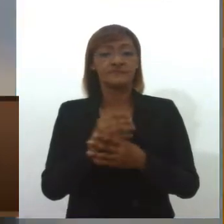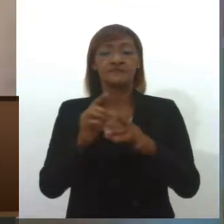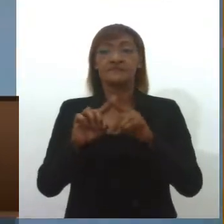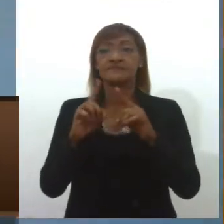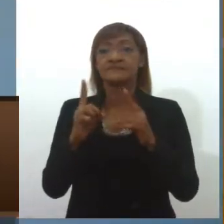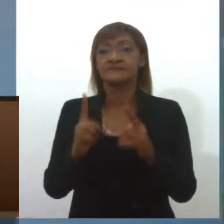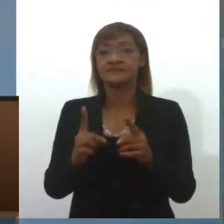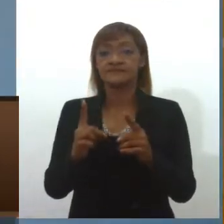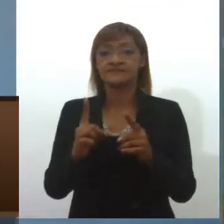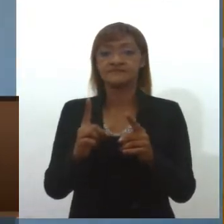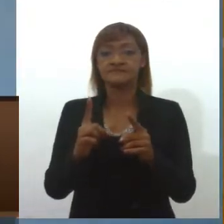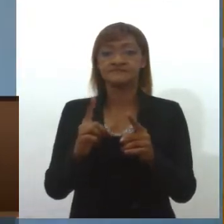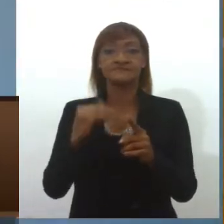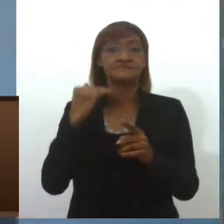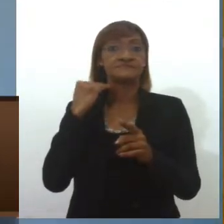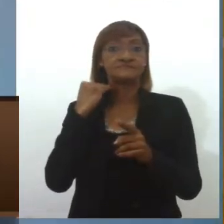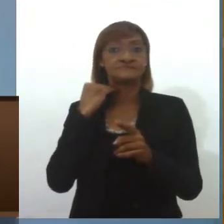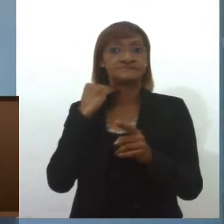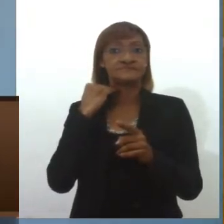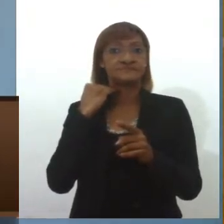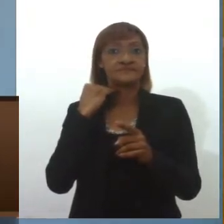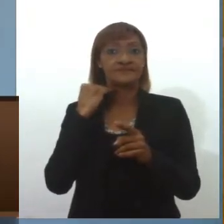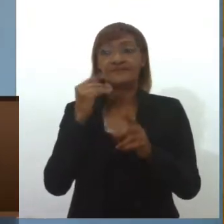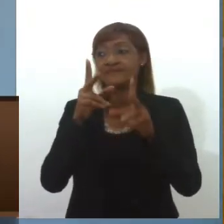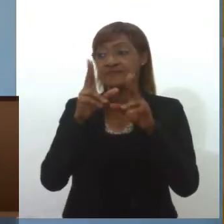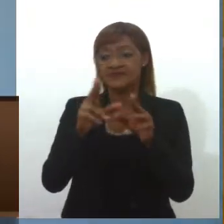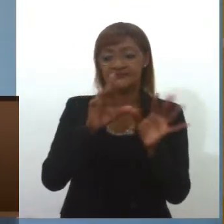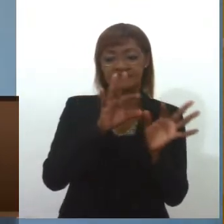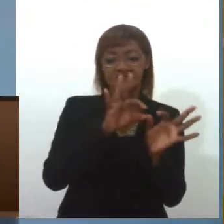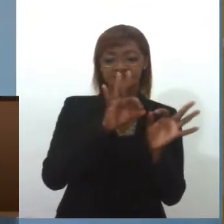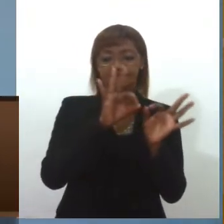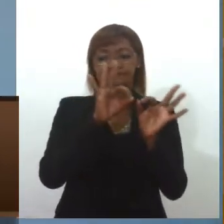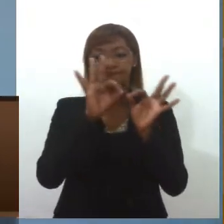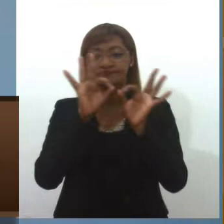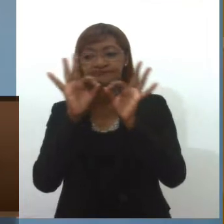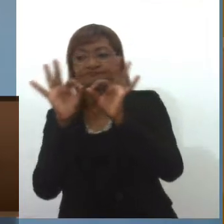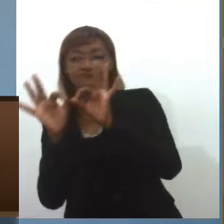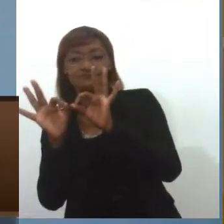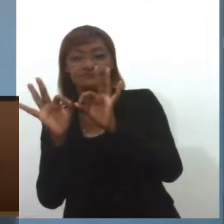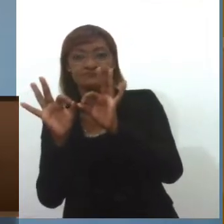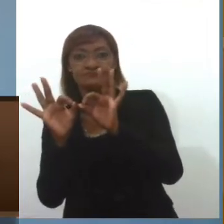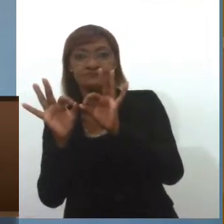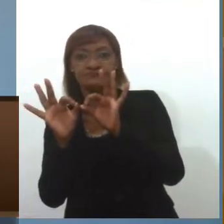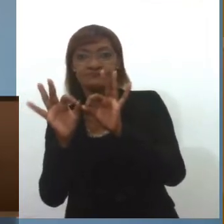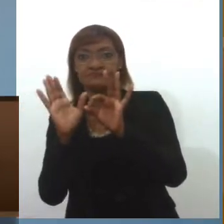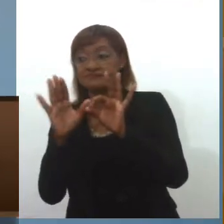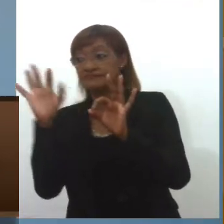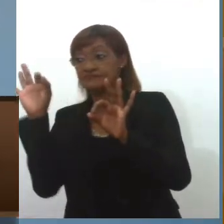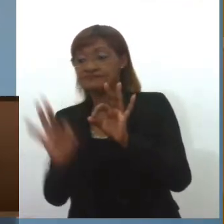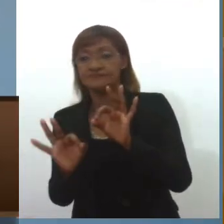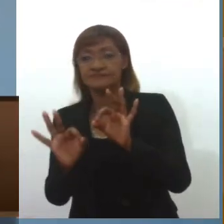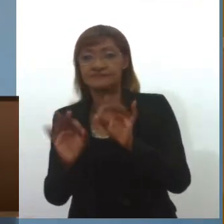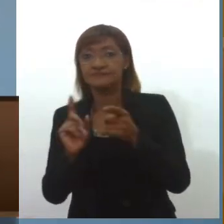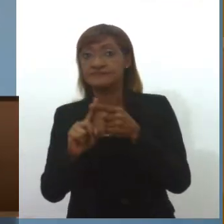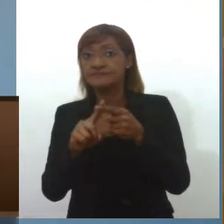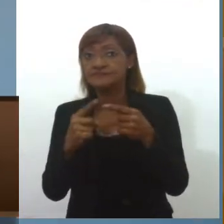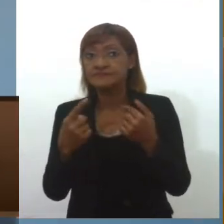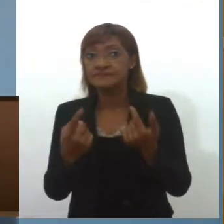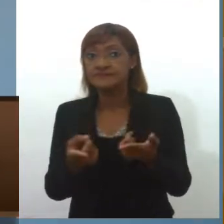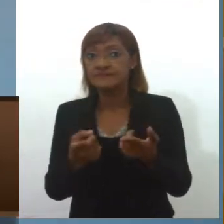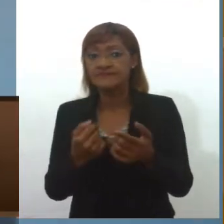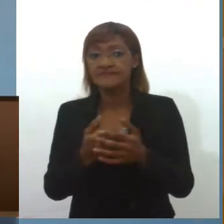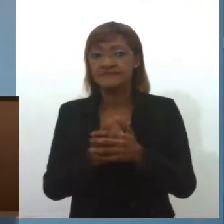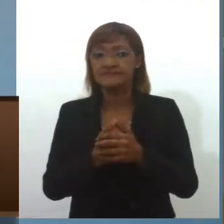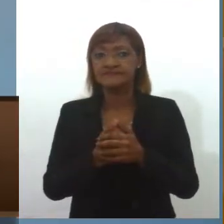aumenta, os bancos acompanham. E aí sim você vai verificar um aumento na taxa de juros de um imóvel que você queira adquirir ou de um crédito